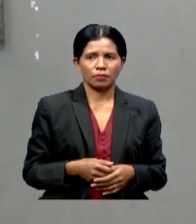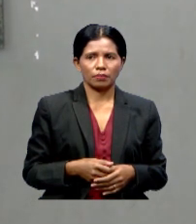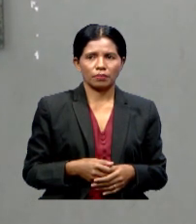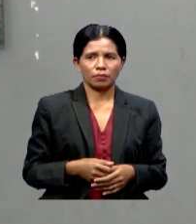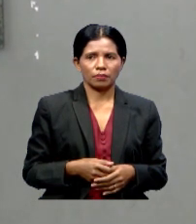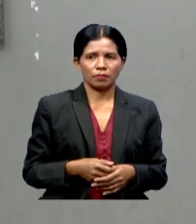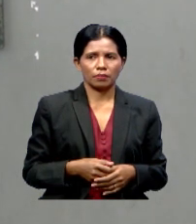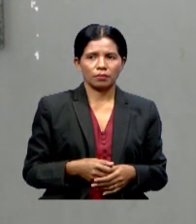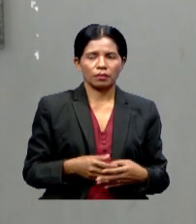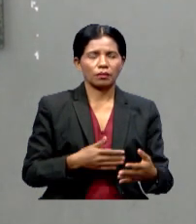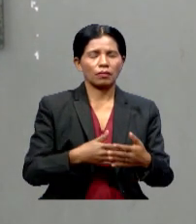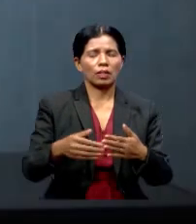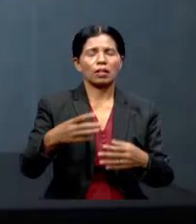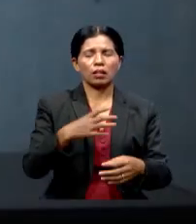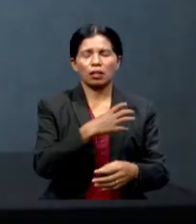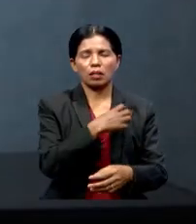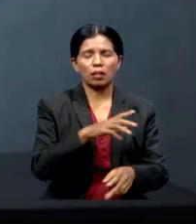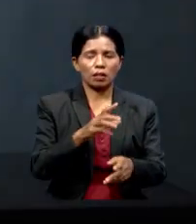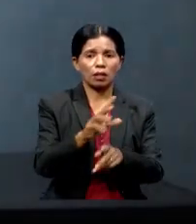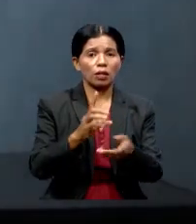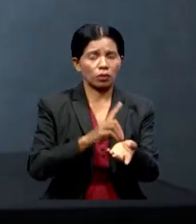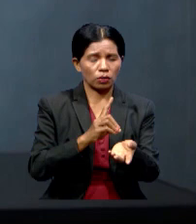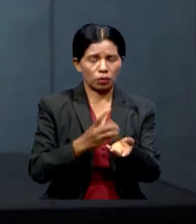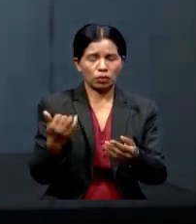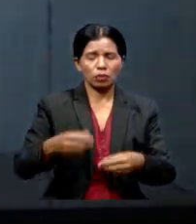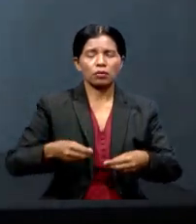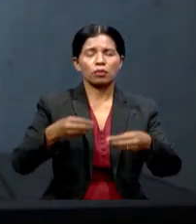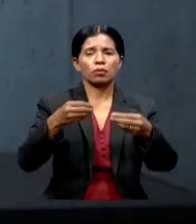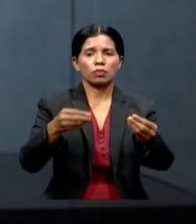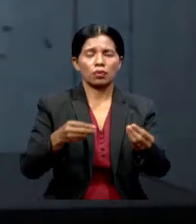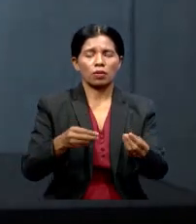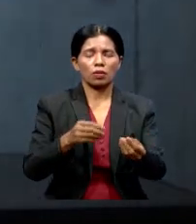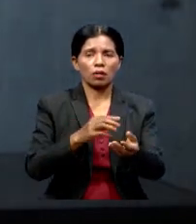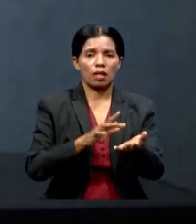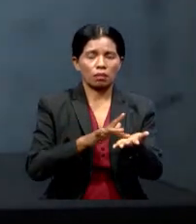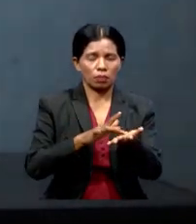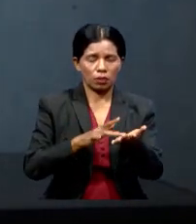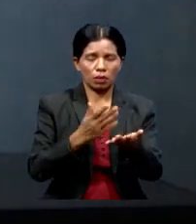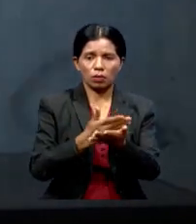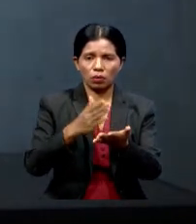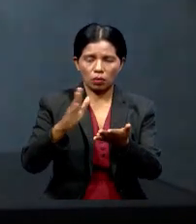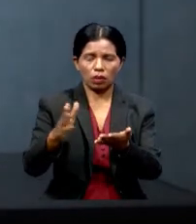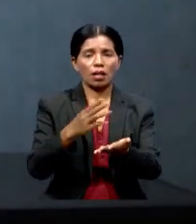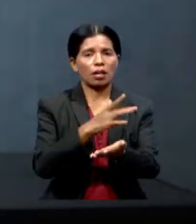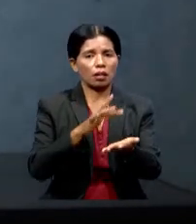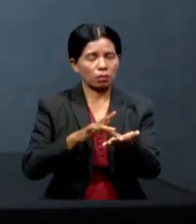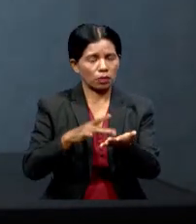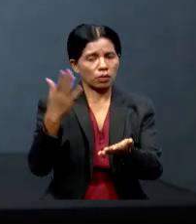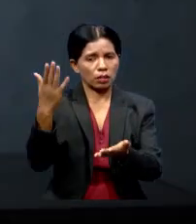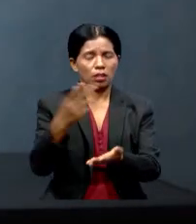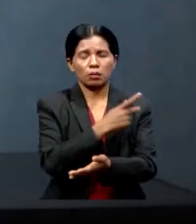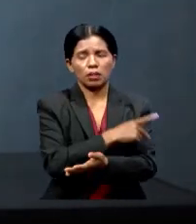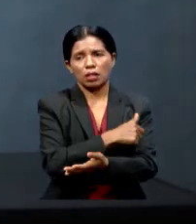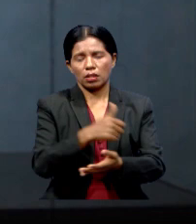A barra sexual saúde tira por receitas da paciente tira por Sousa e Moro e a farmácia privada também toca em Moro e